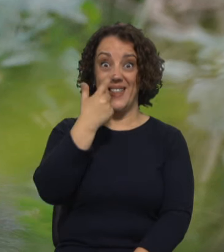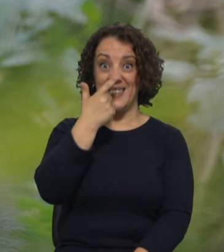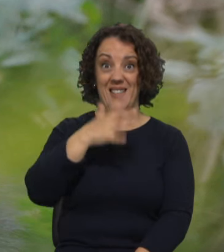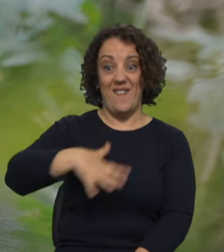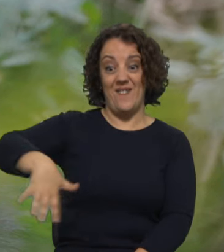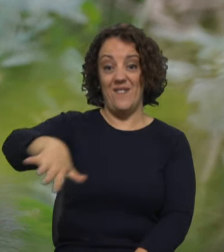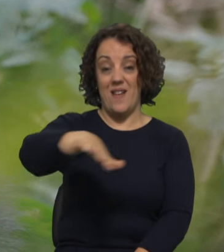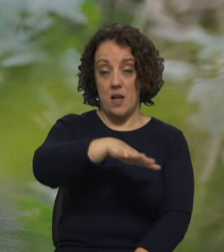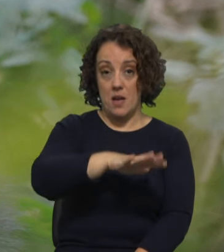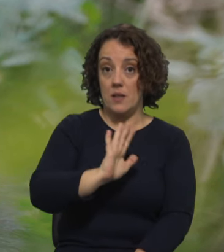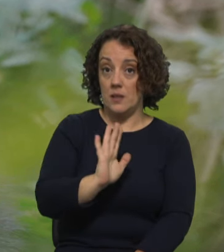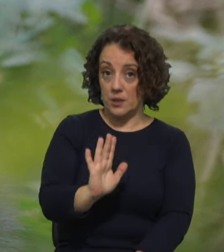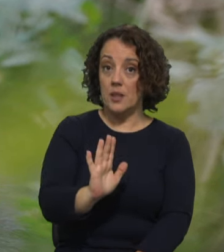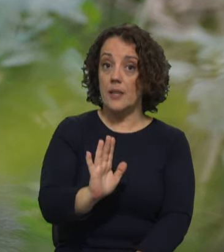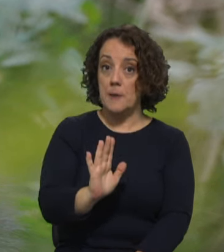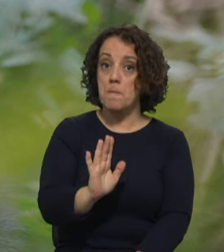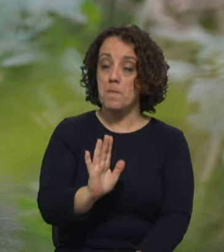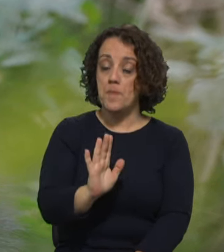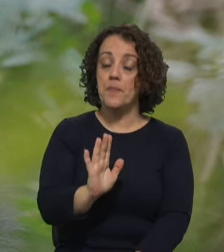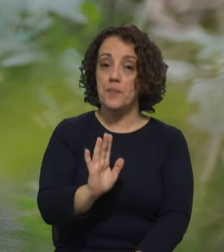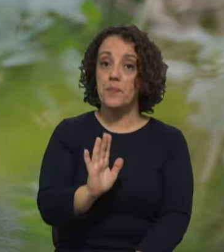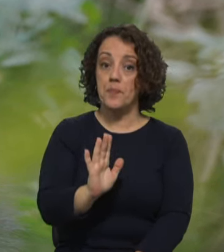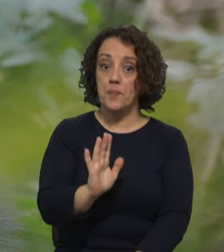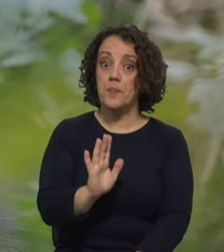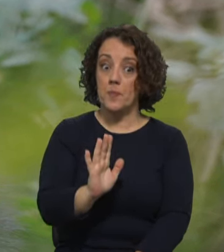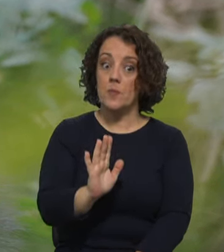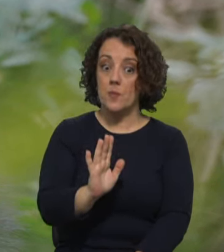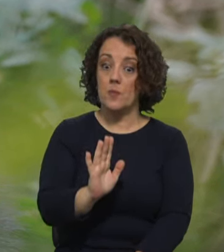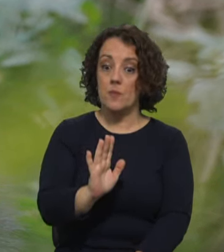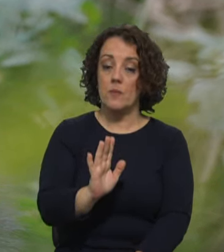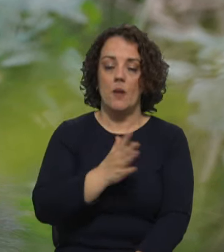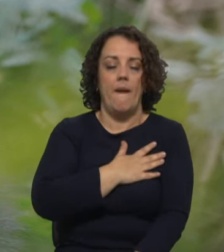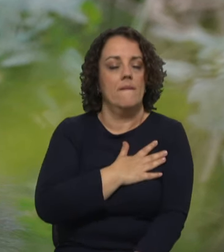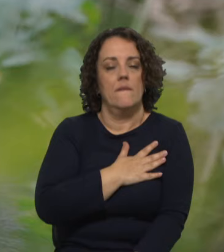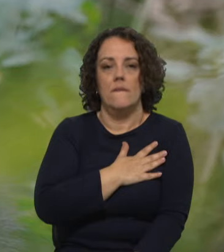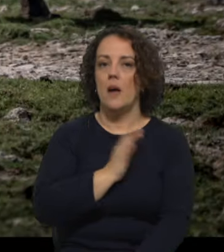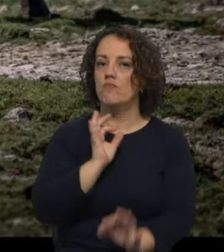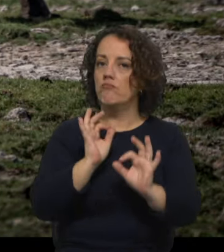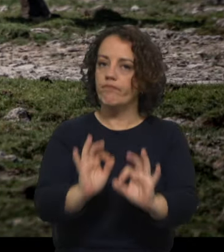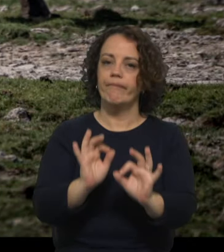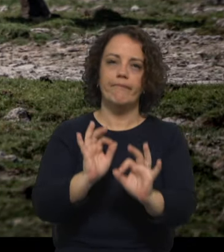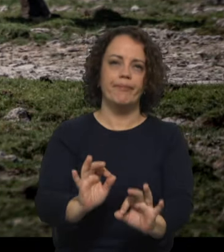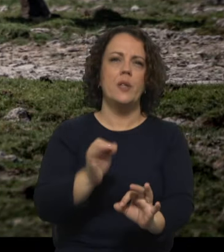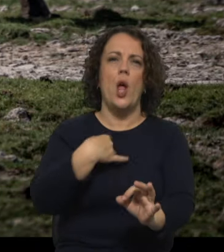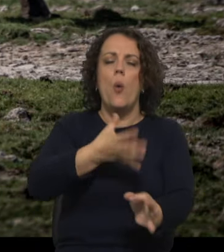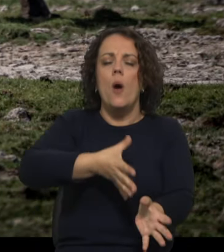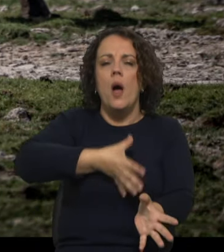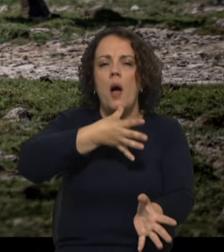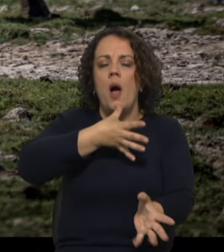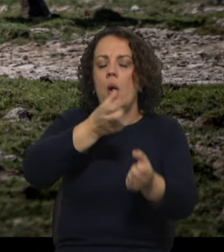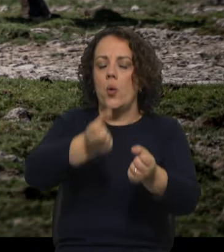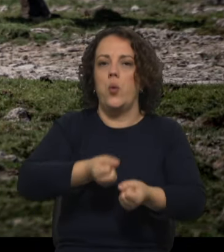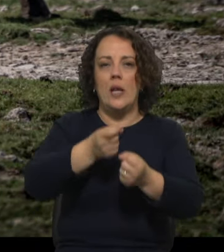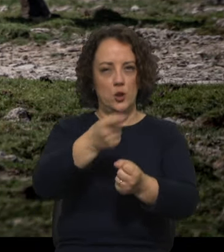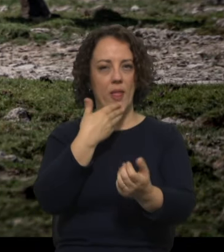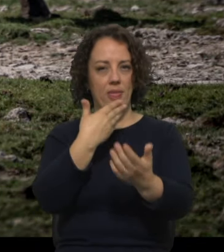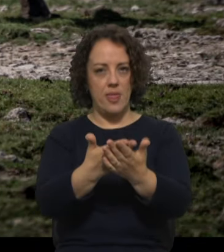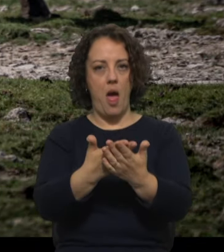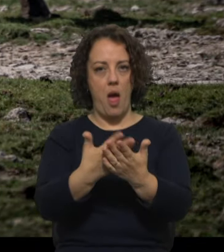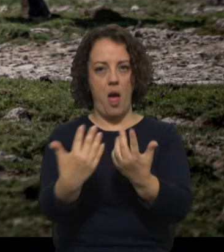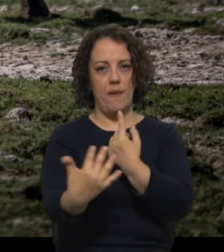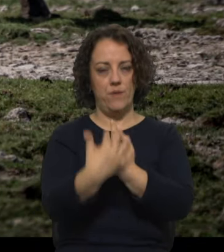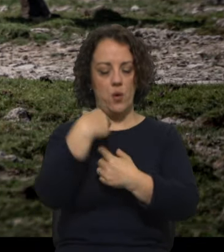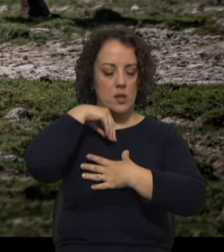selvagem em particular eh é é é completamente apaixonante é é é mesmo indescritível e e a Isso muda a forma de ser e